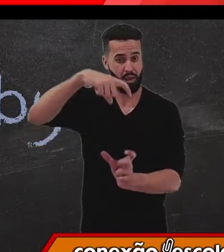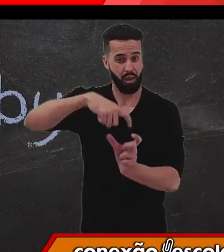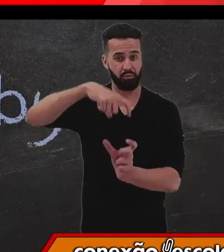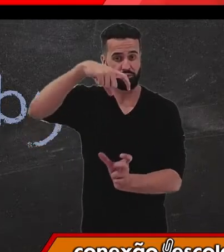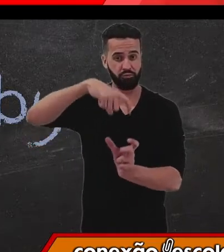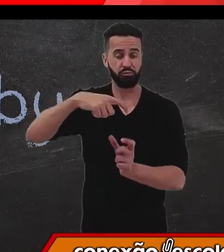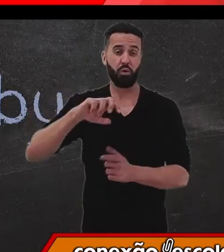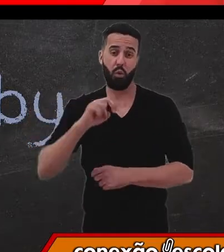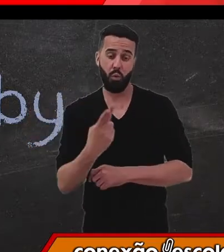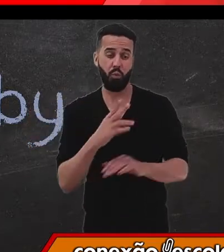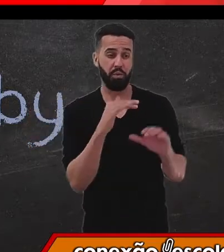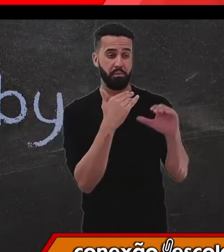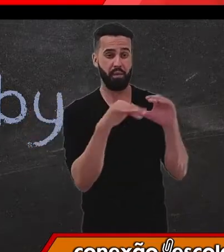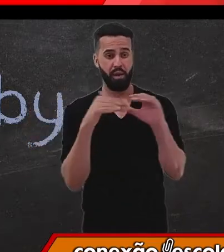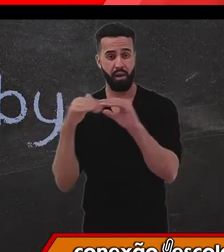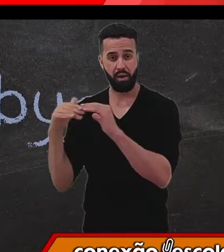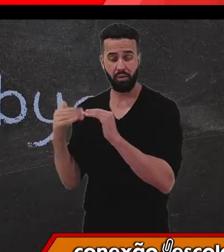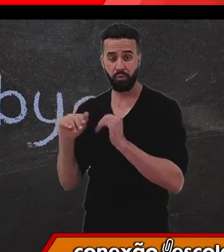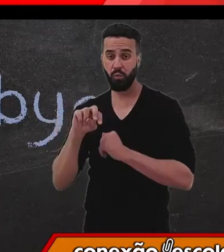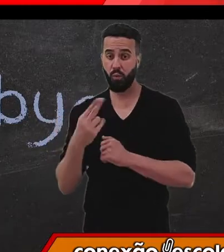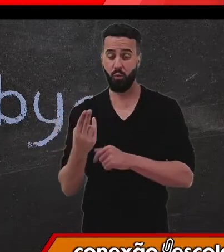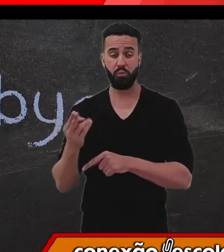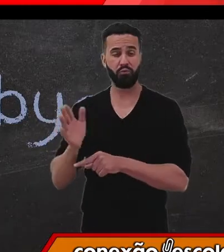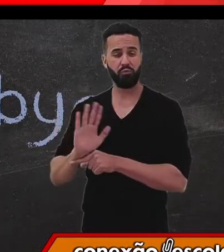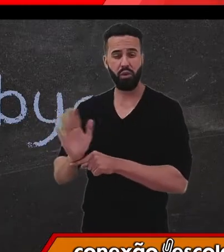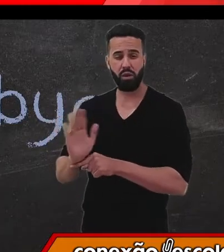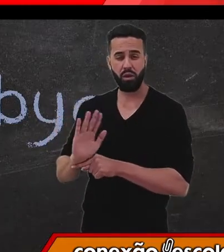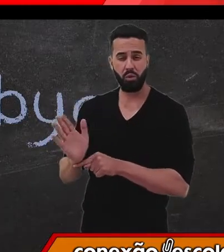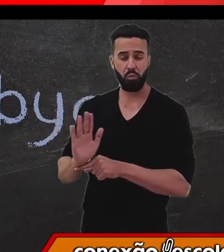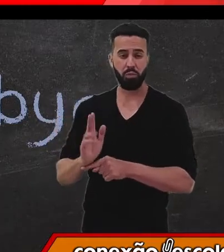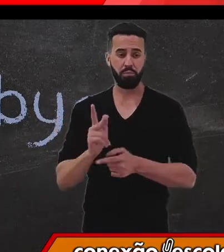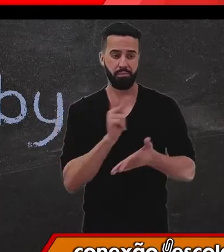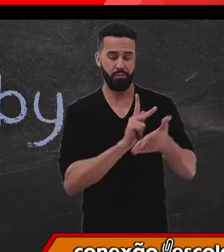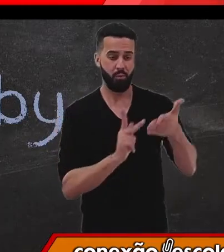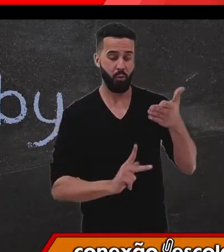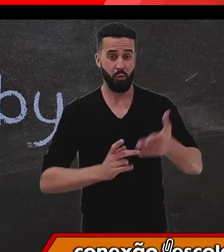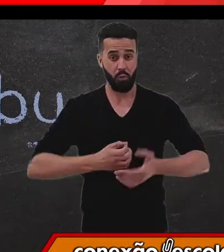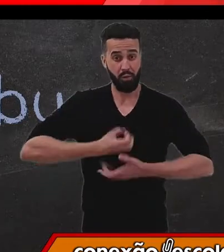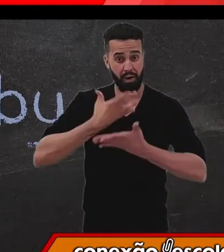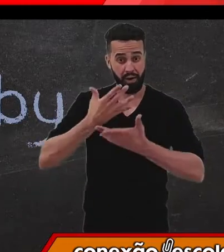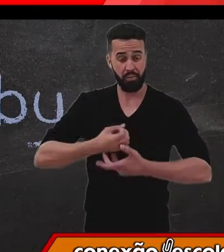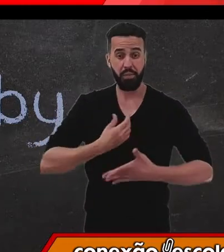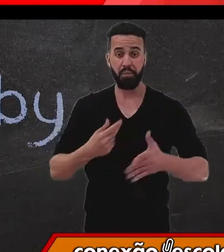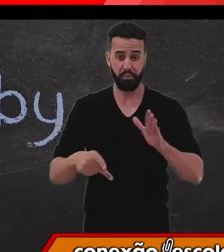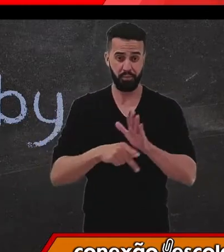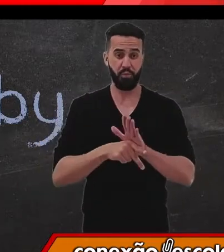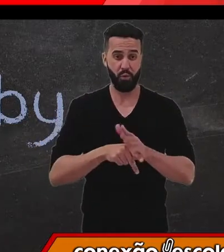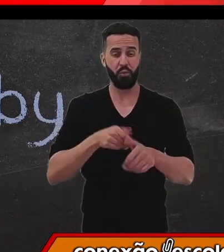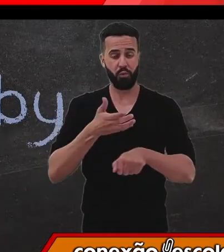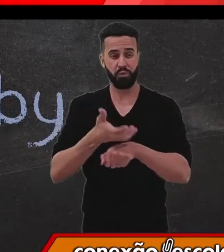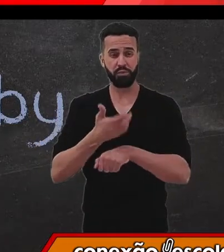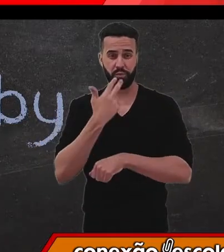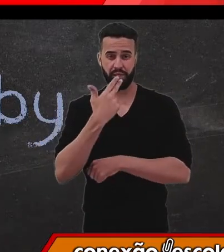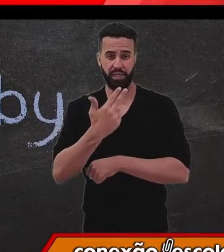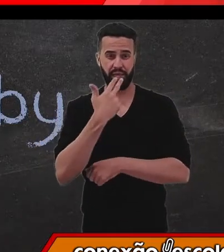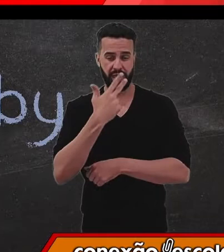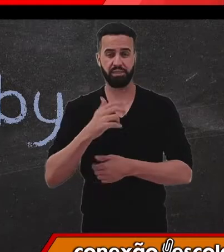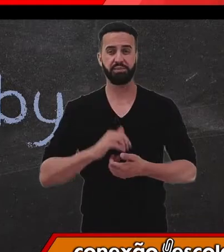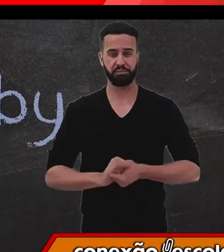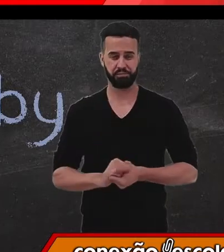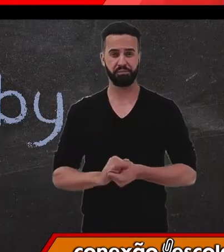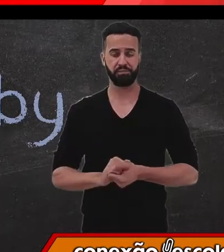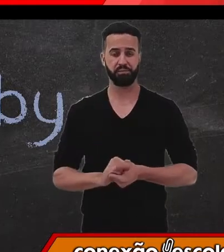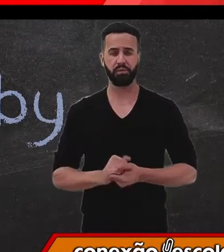um e-mail, ou com algum filme, ou algum poema que está escrito em inglês, professor, como que eu